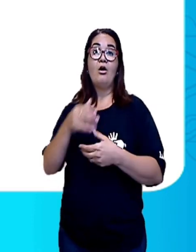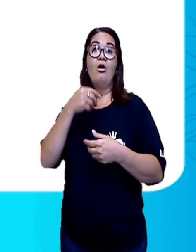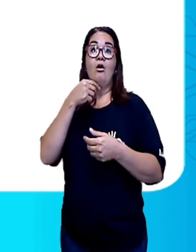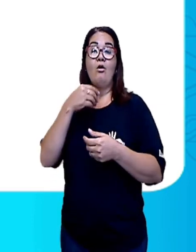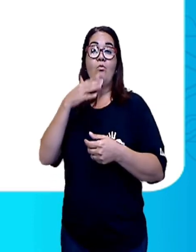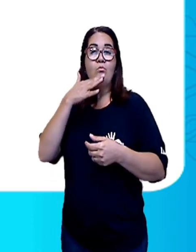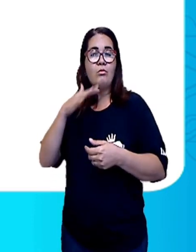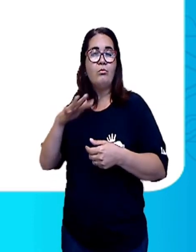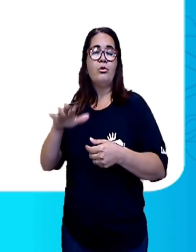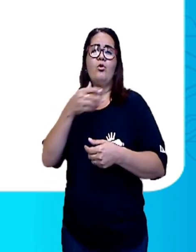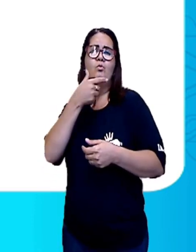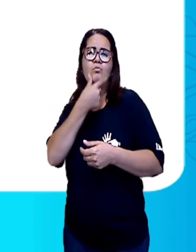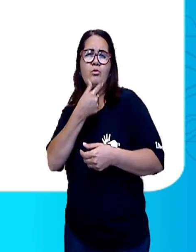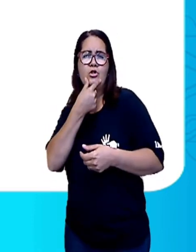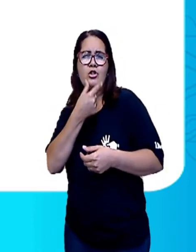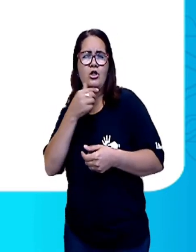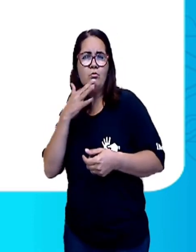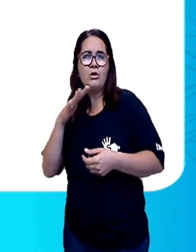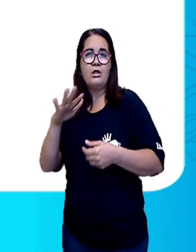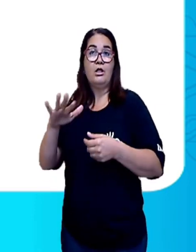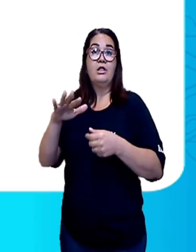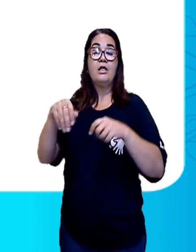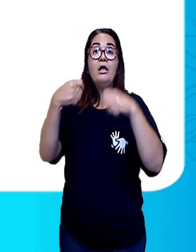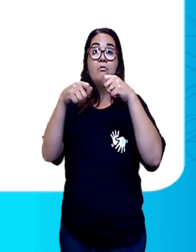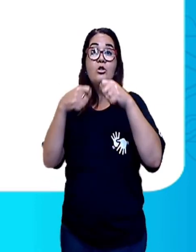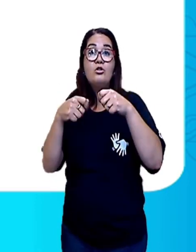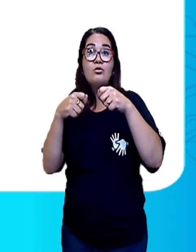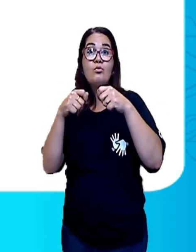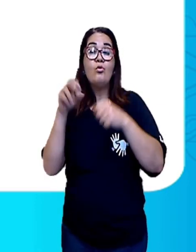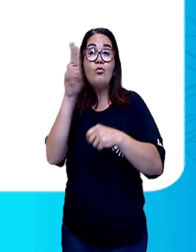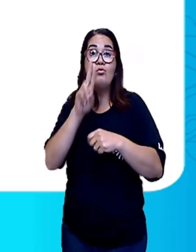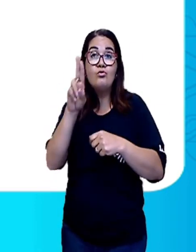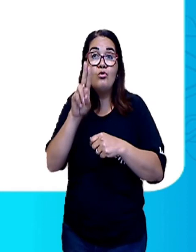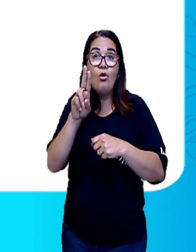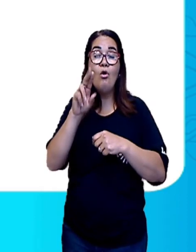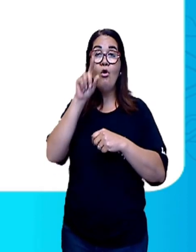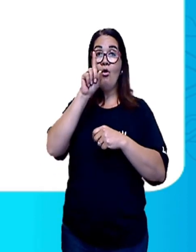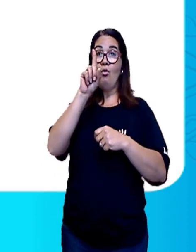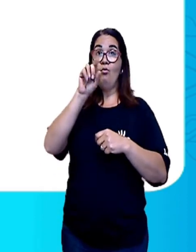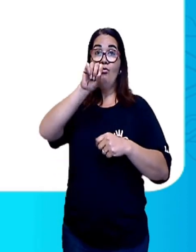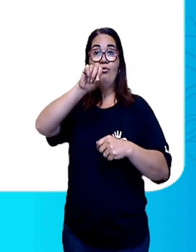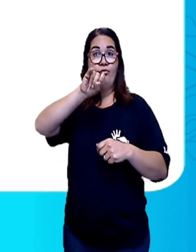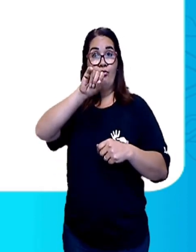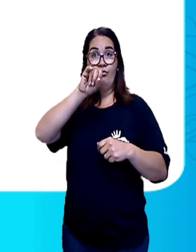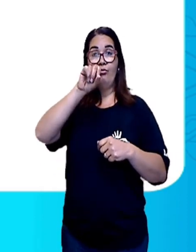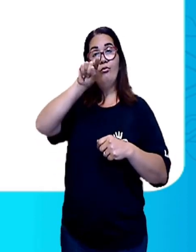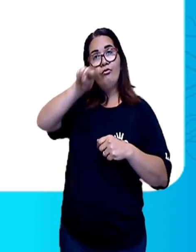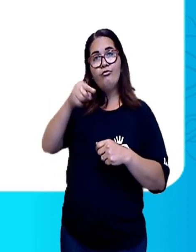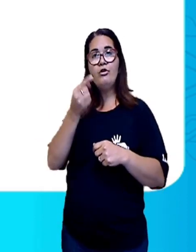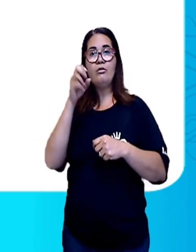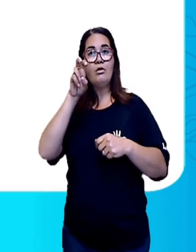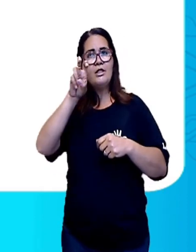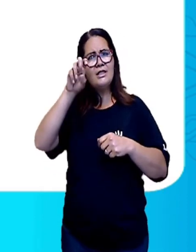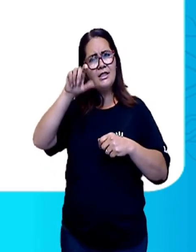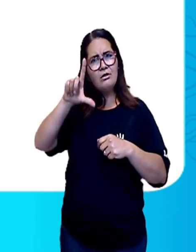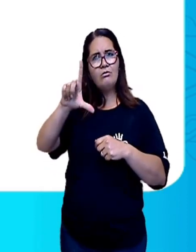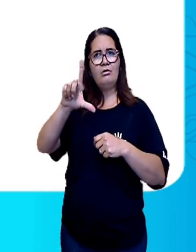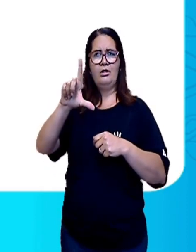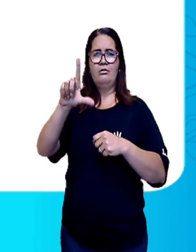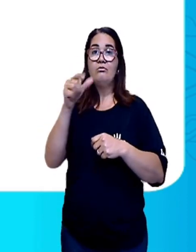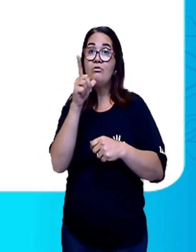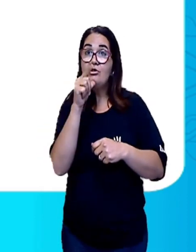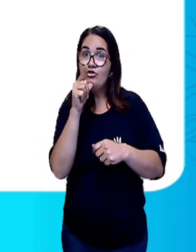copos. Qual é a capacidade de cada copo em mililitros? Então, analise só. O que